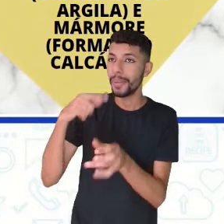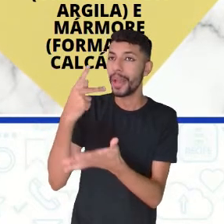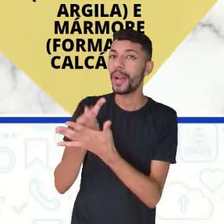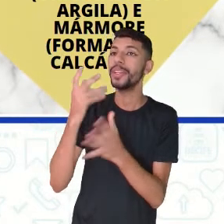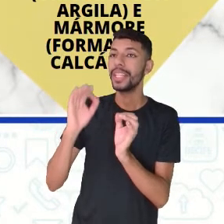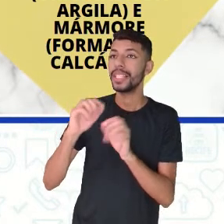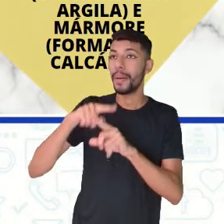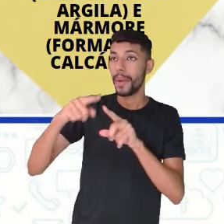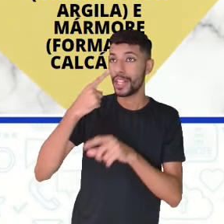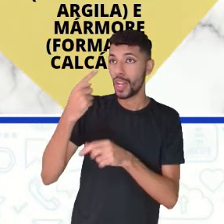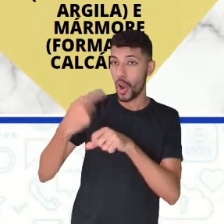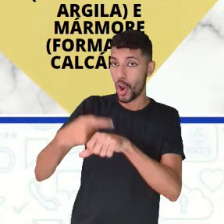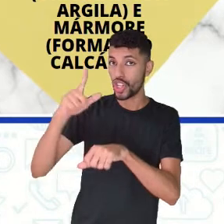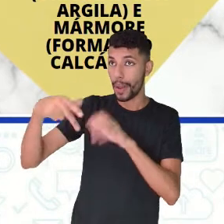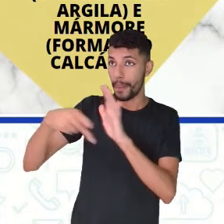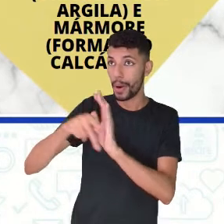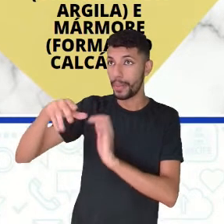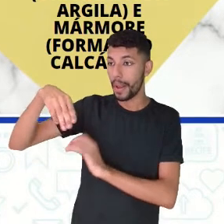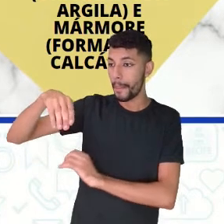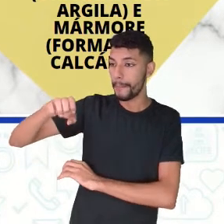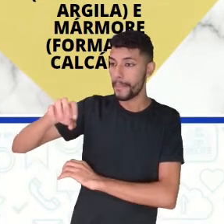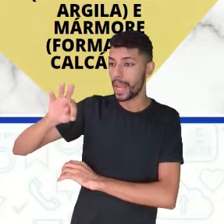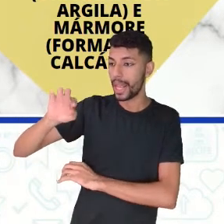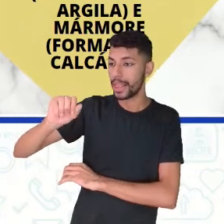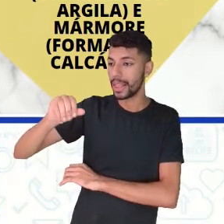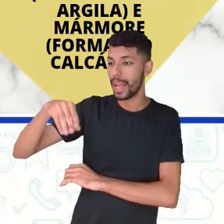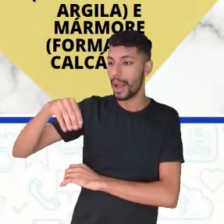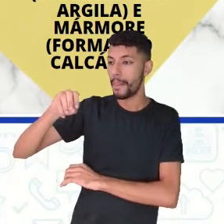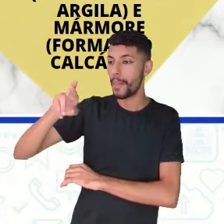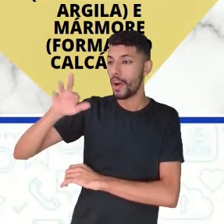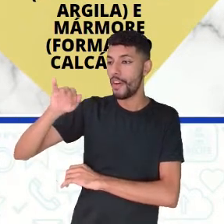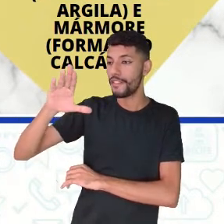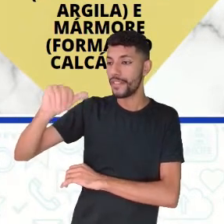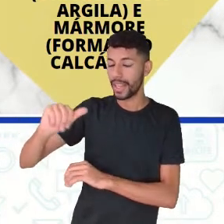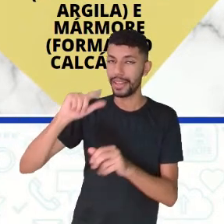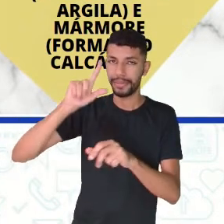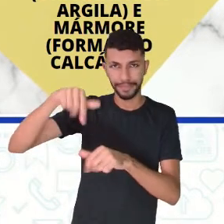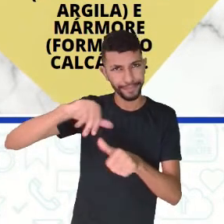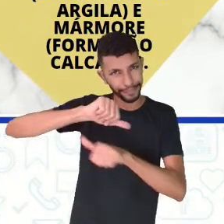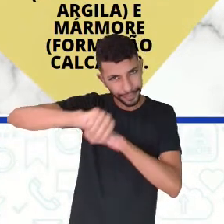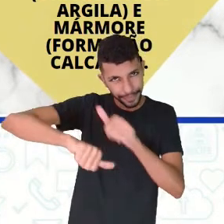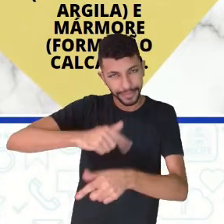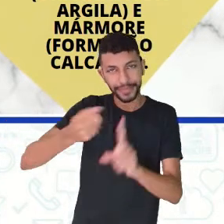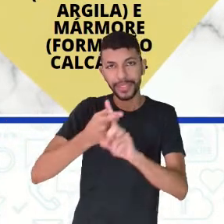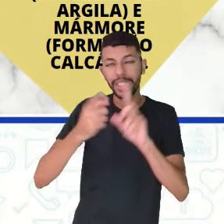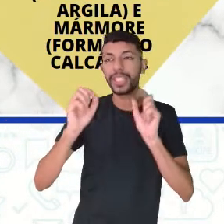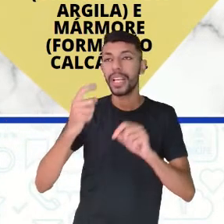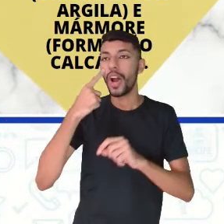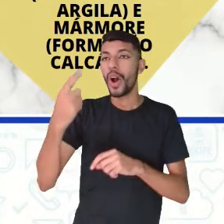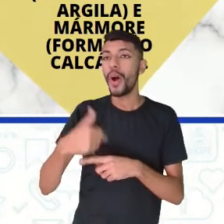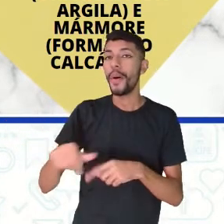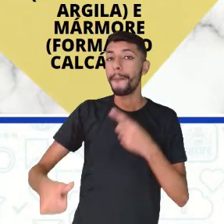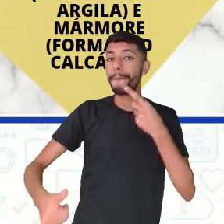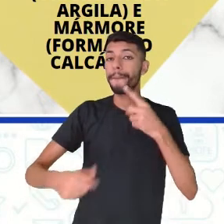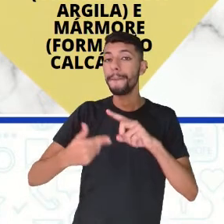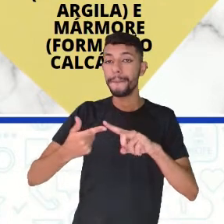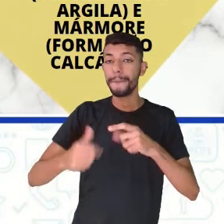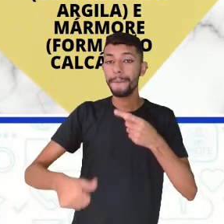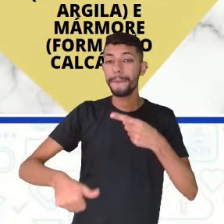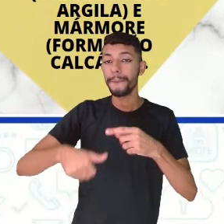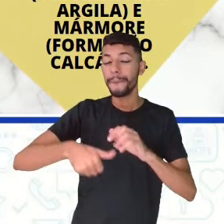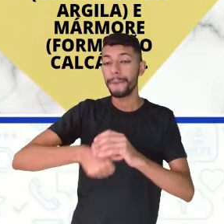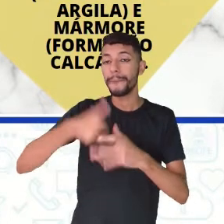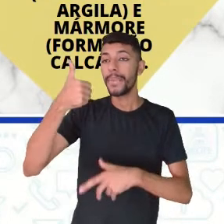O que é que eu tenho para vocês de curiosidade em relação às rochas metamórficas? Primeira curiosidade, esse tipo de